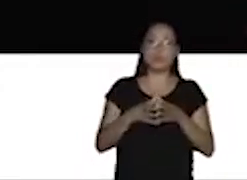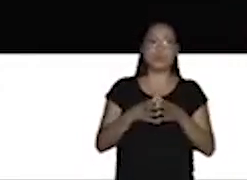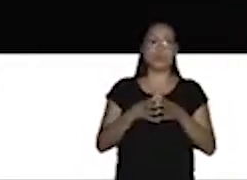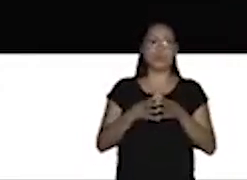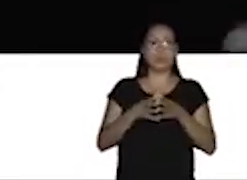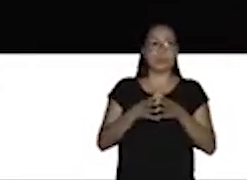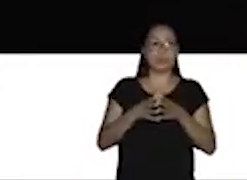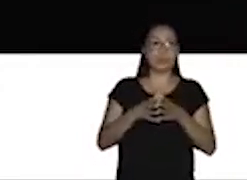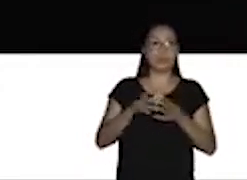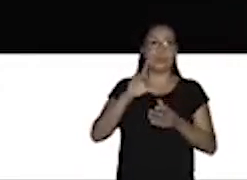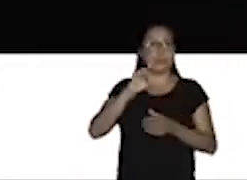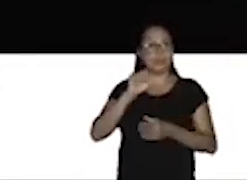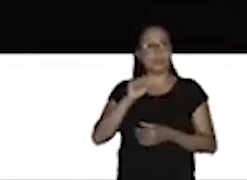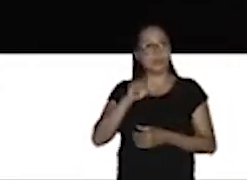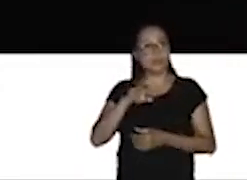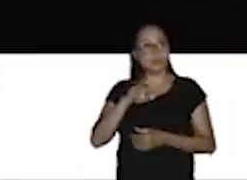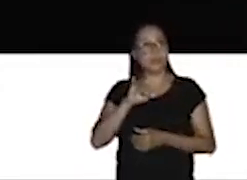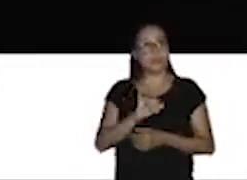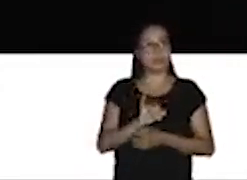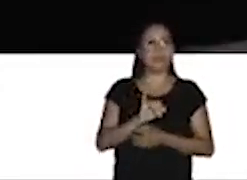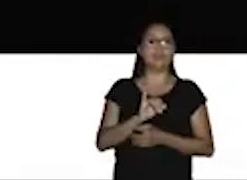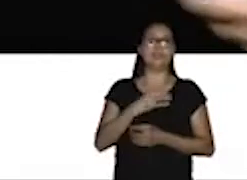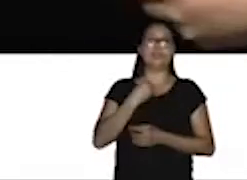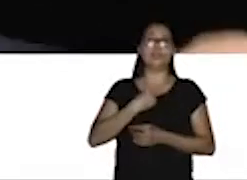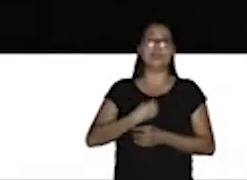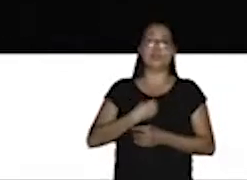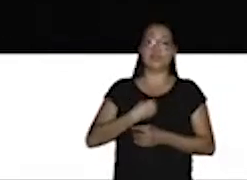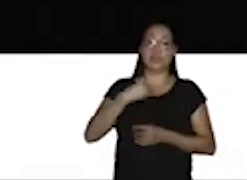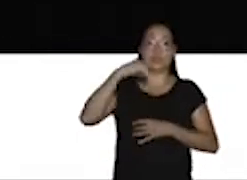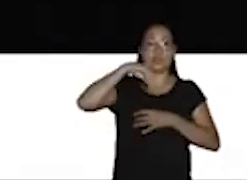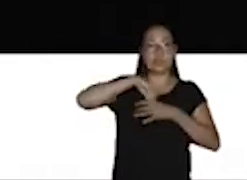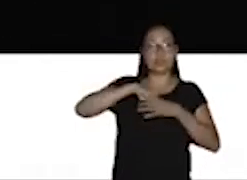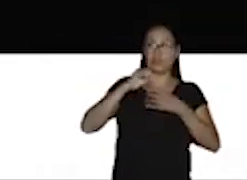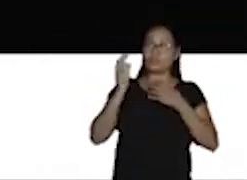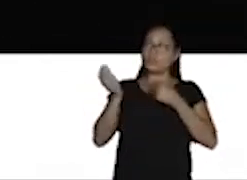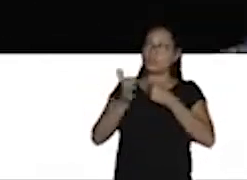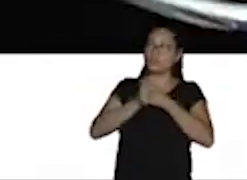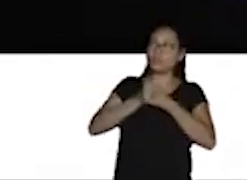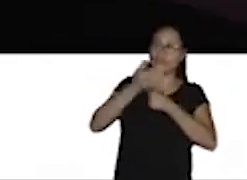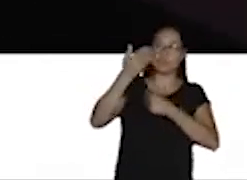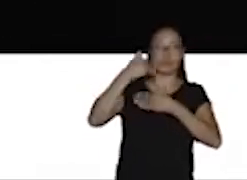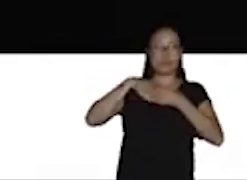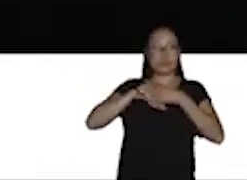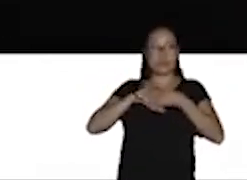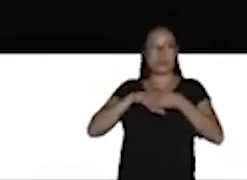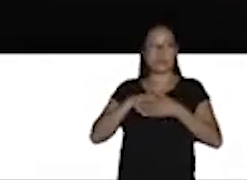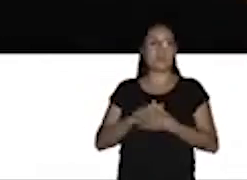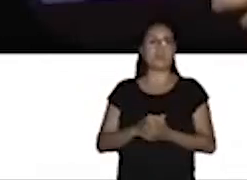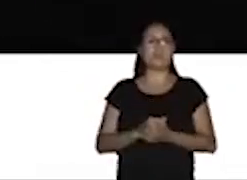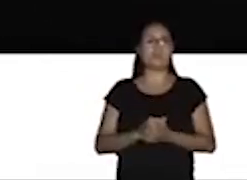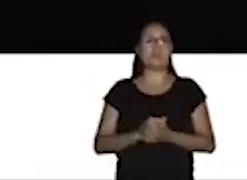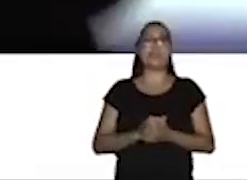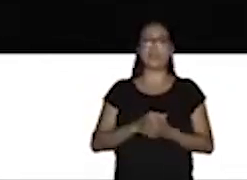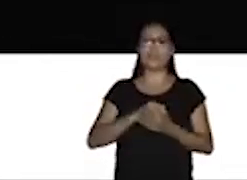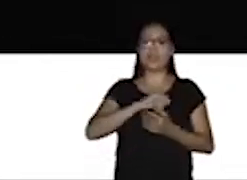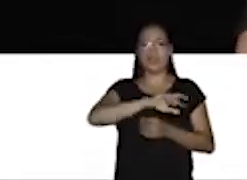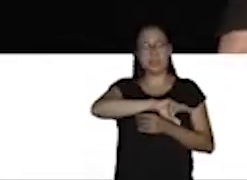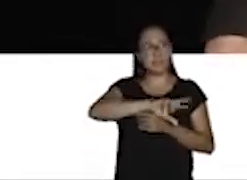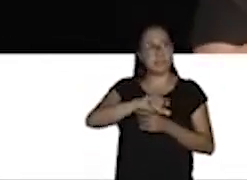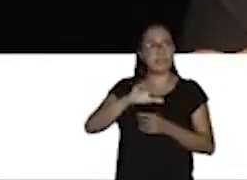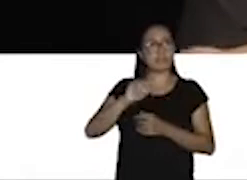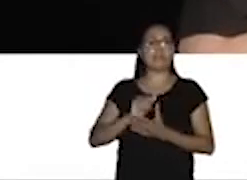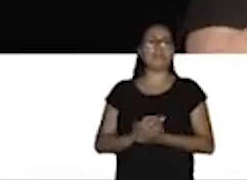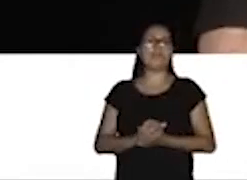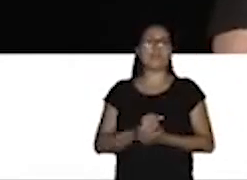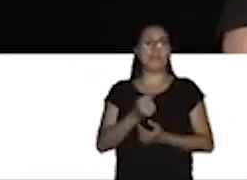do grupo, a Dani, né? Gente que não está aqui, o Guto, o Pazini, que faz parte, o Mira, o Pacheco, a Jandara, o